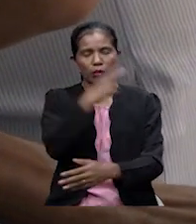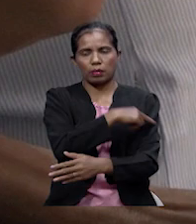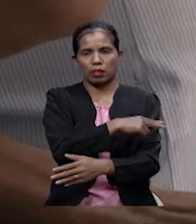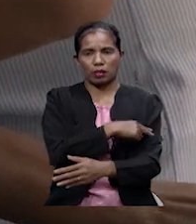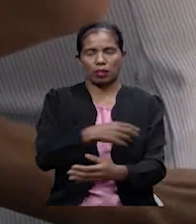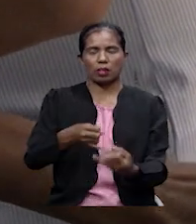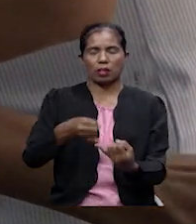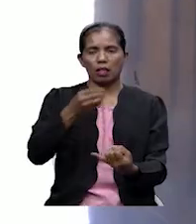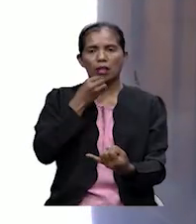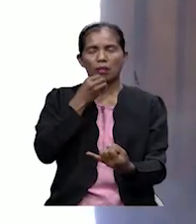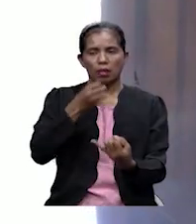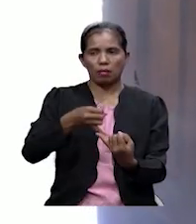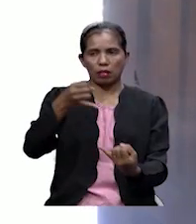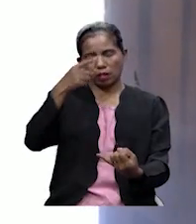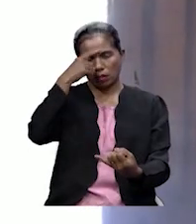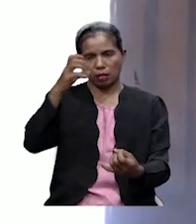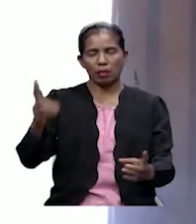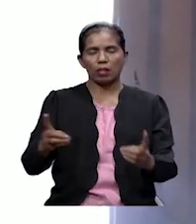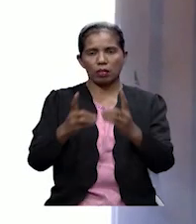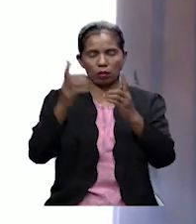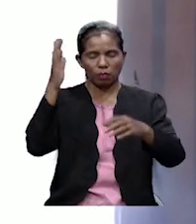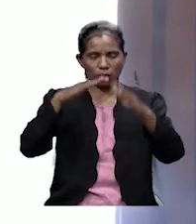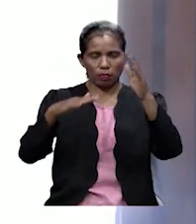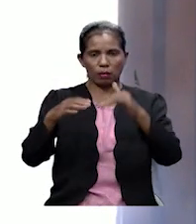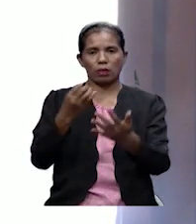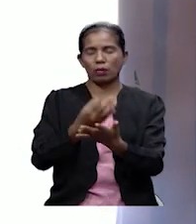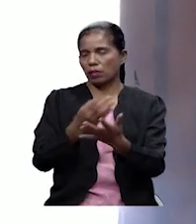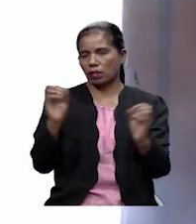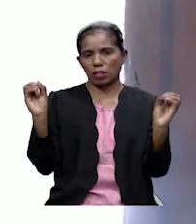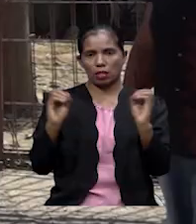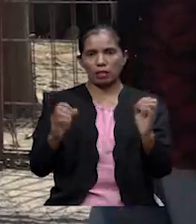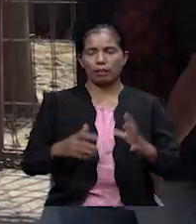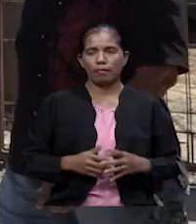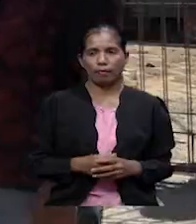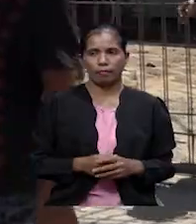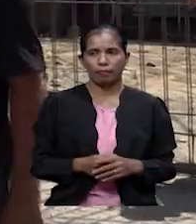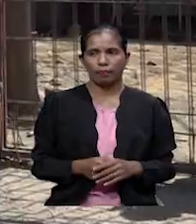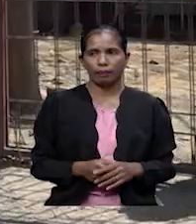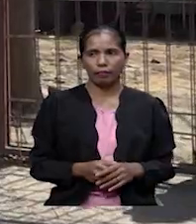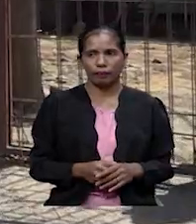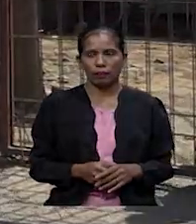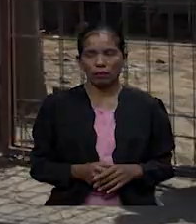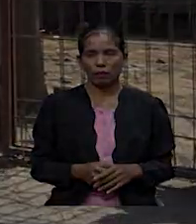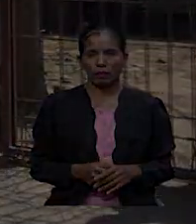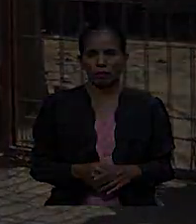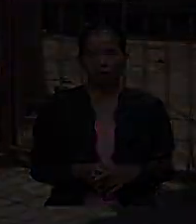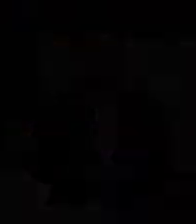malnutrição, balabarixira, tamba enfrenta problema financeiro. Felicitas Borges, Zaime dos Santos, GMN.